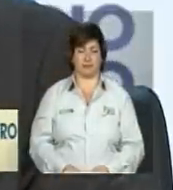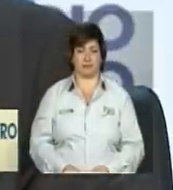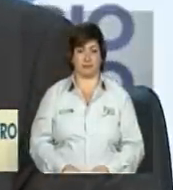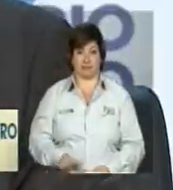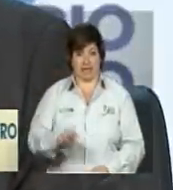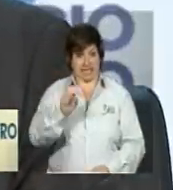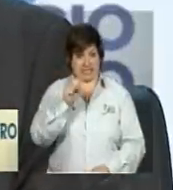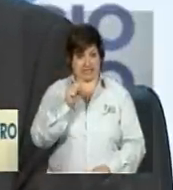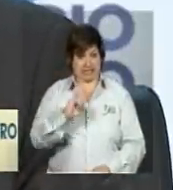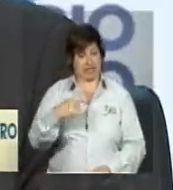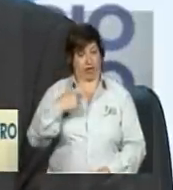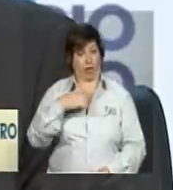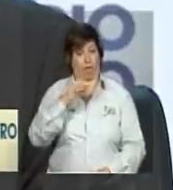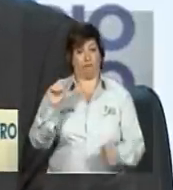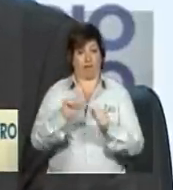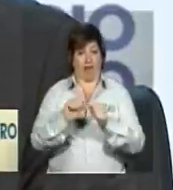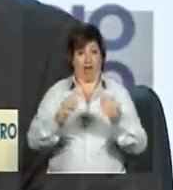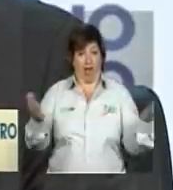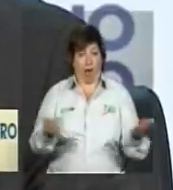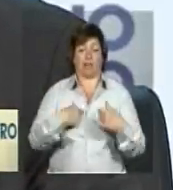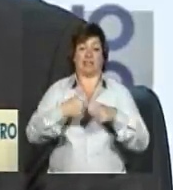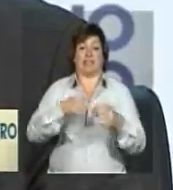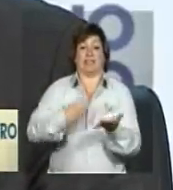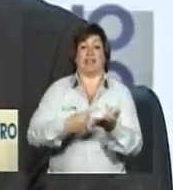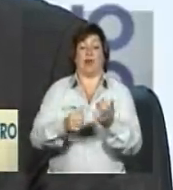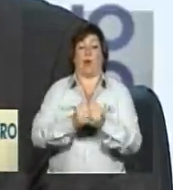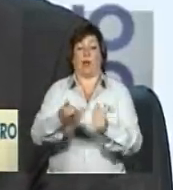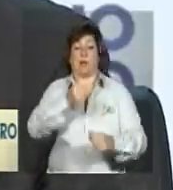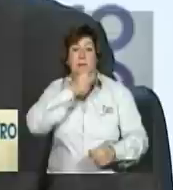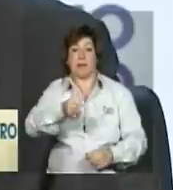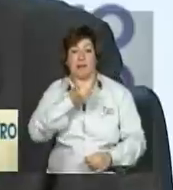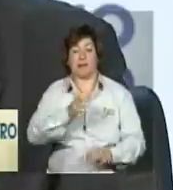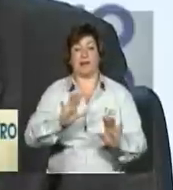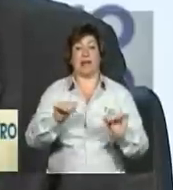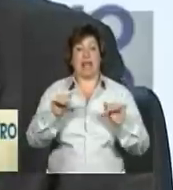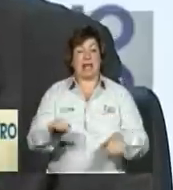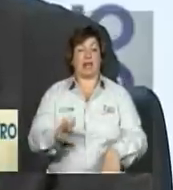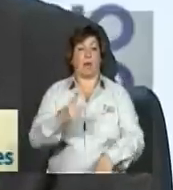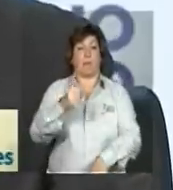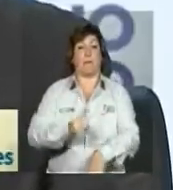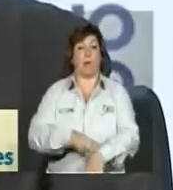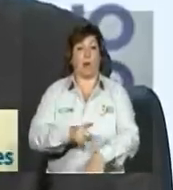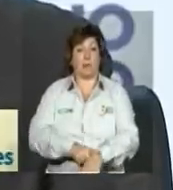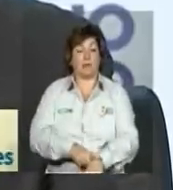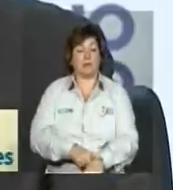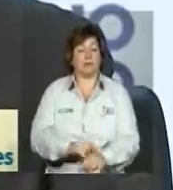Se eu fosse fazer isso agora, eu estaria negociando pela imprensa. E eu acho que justamente esse é um momento